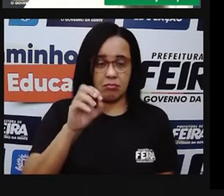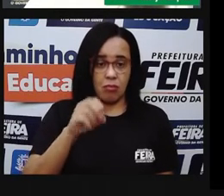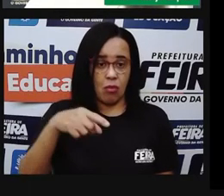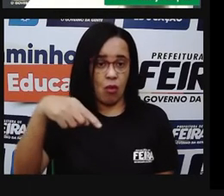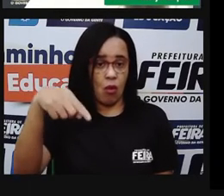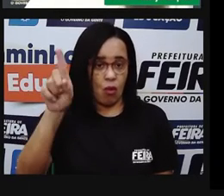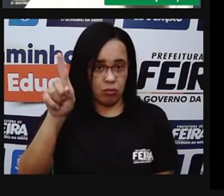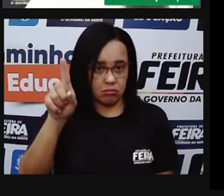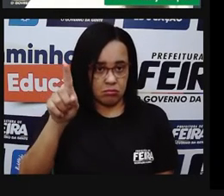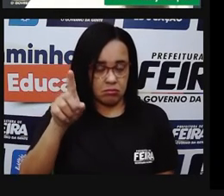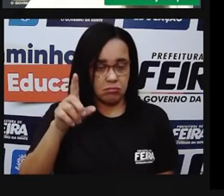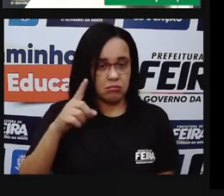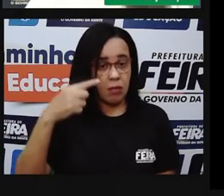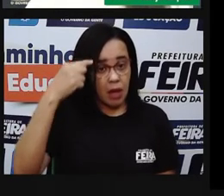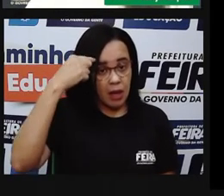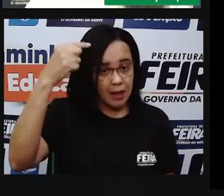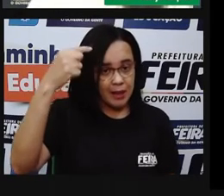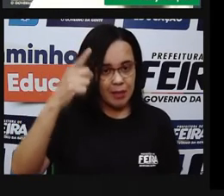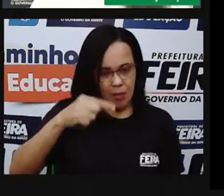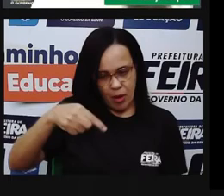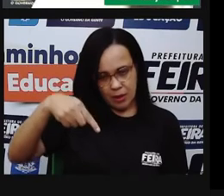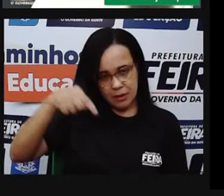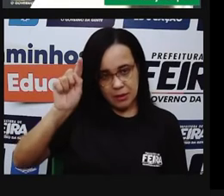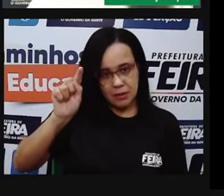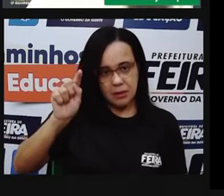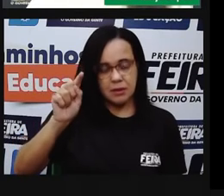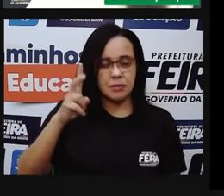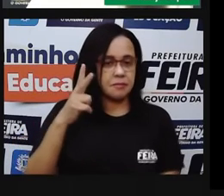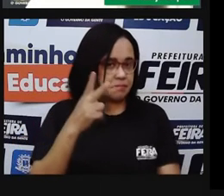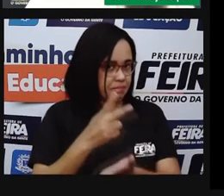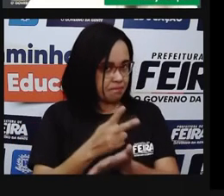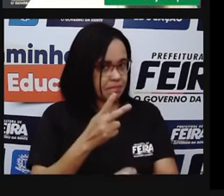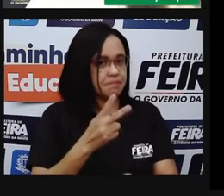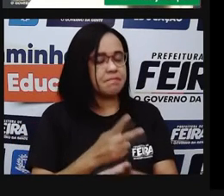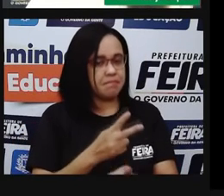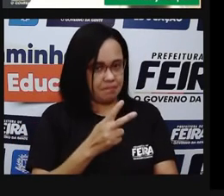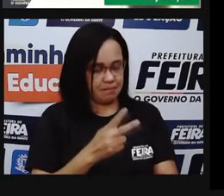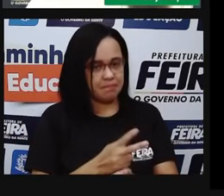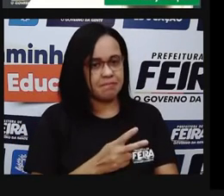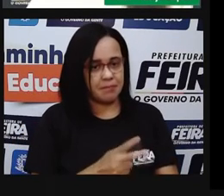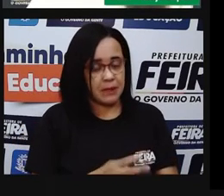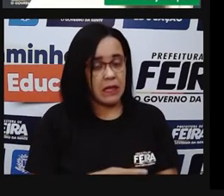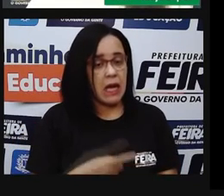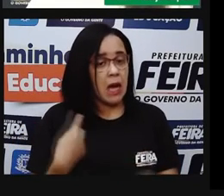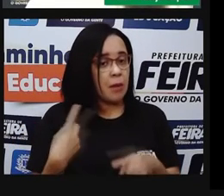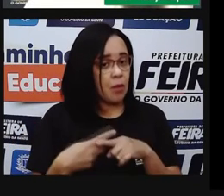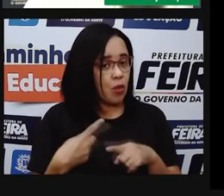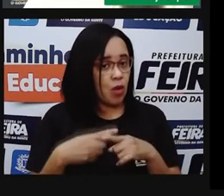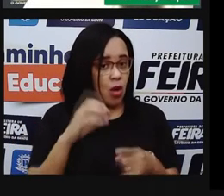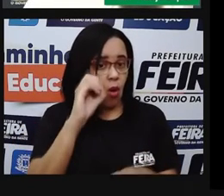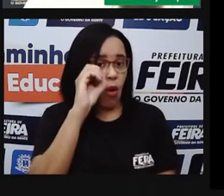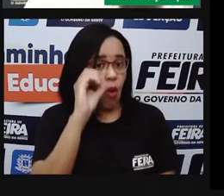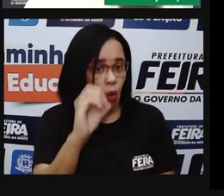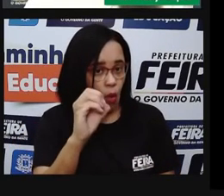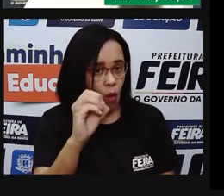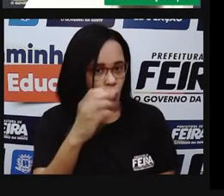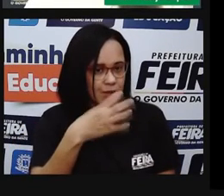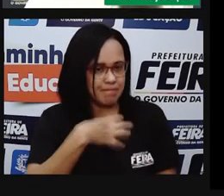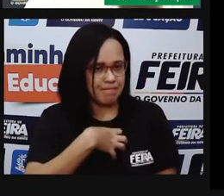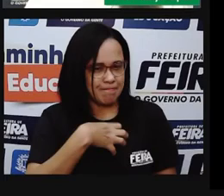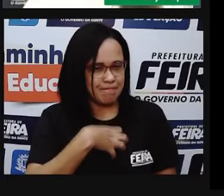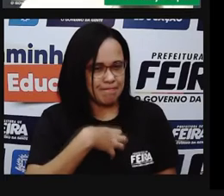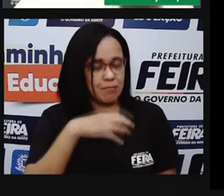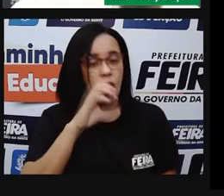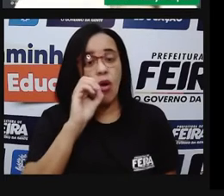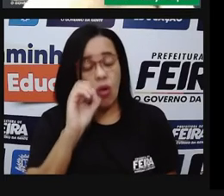seria forru. Mas tem o acento para demarcar que esse ó tem som de ó. E a outra palavra